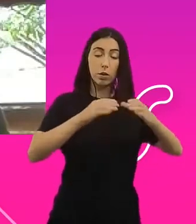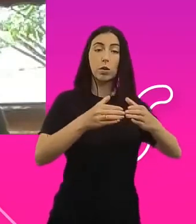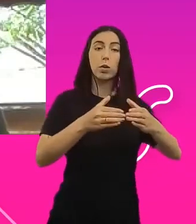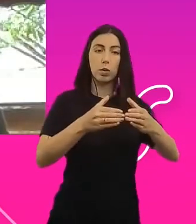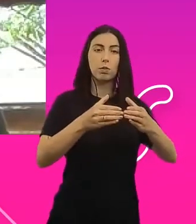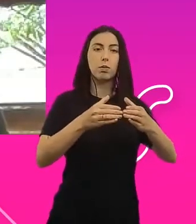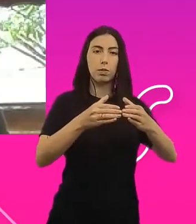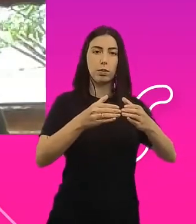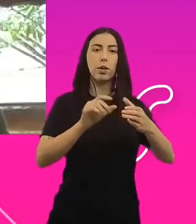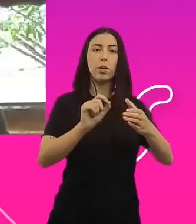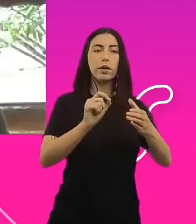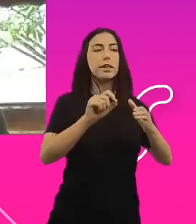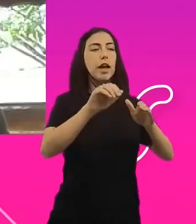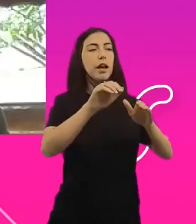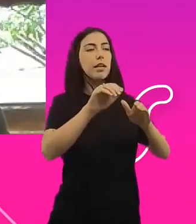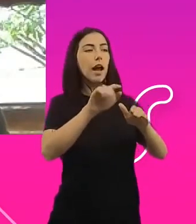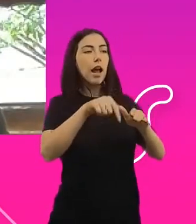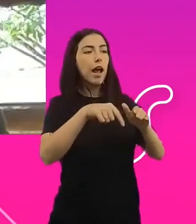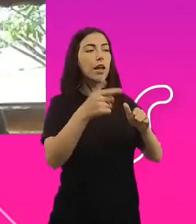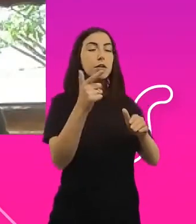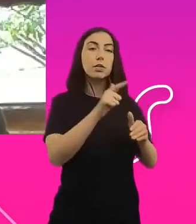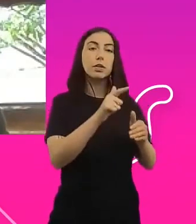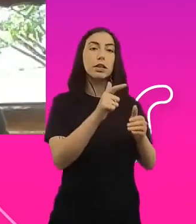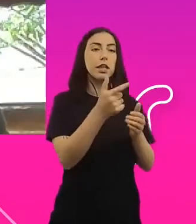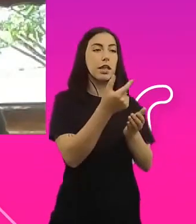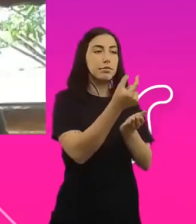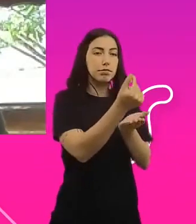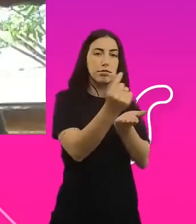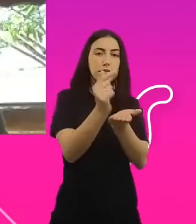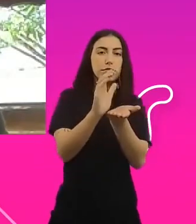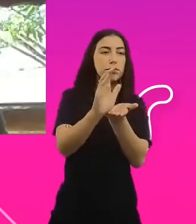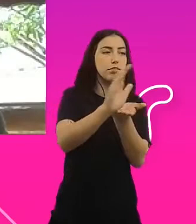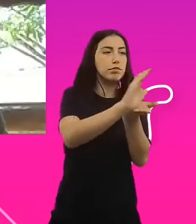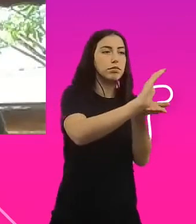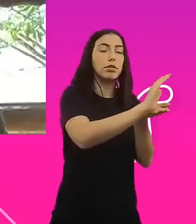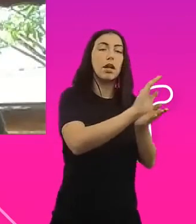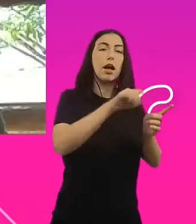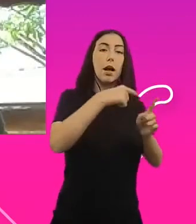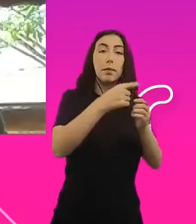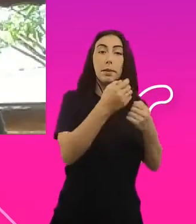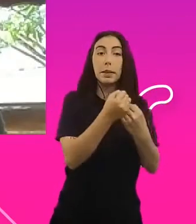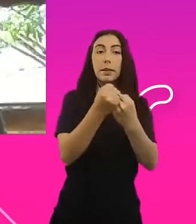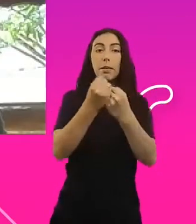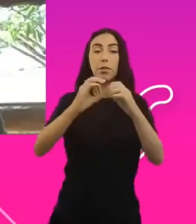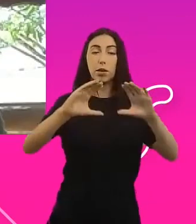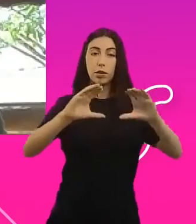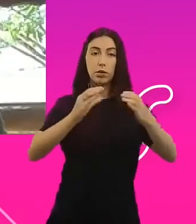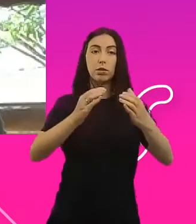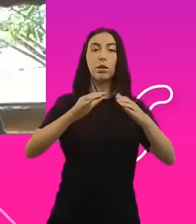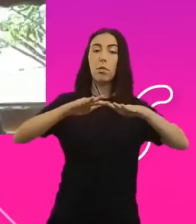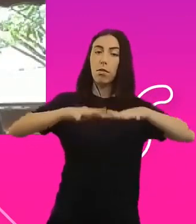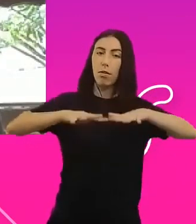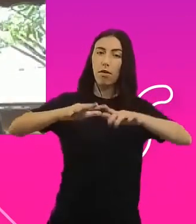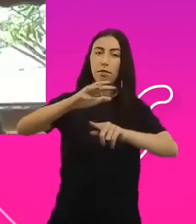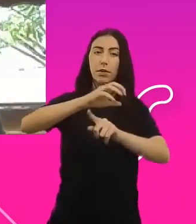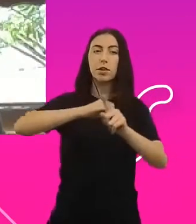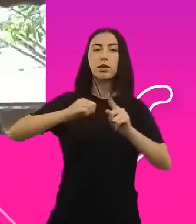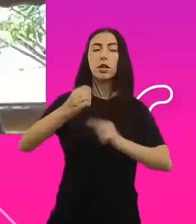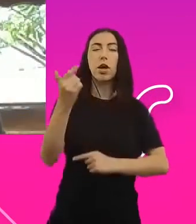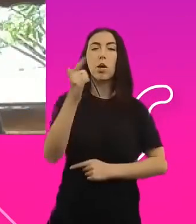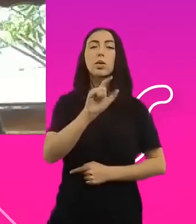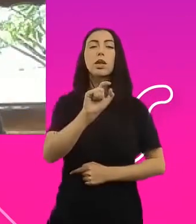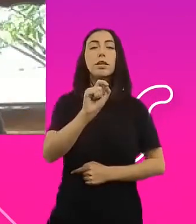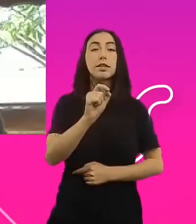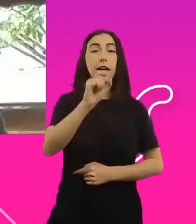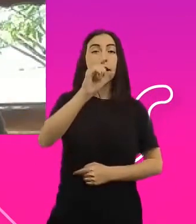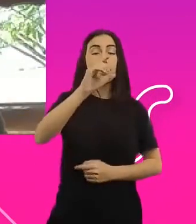comunidade, né, e apoiar grupos, movimentos sociais, para que a gente possa levar, né, e garantir um direito à alimentação, que, na verdade,